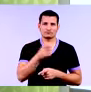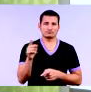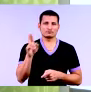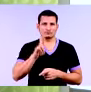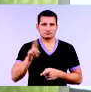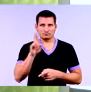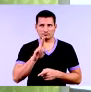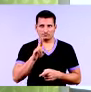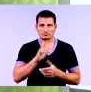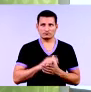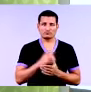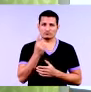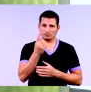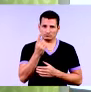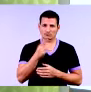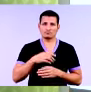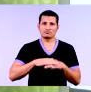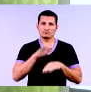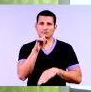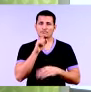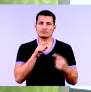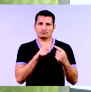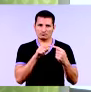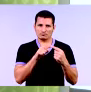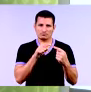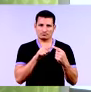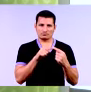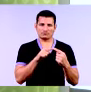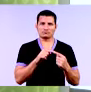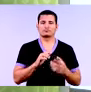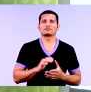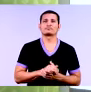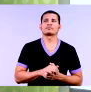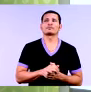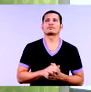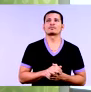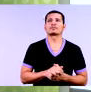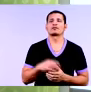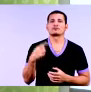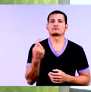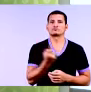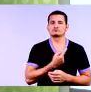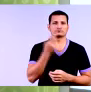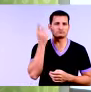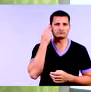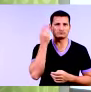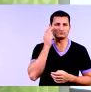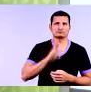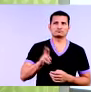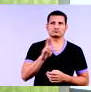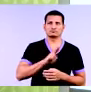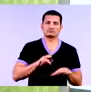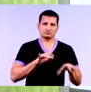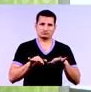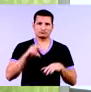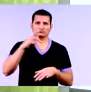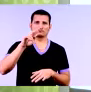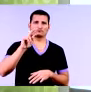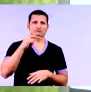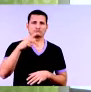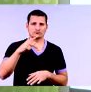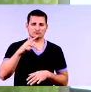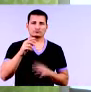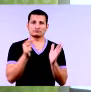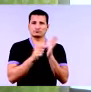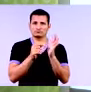um que mais vocês se adaptem. Nós normalmente utilizamos para a programação em PHP, uma ferramenta